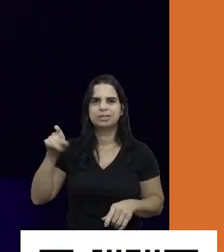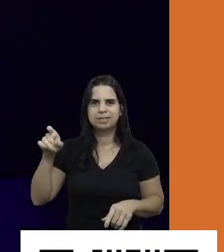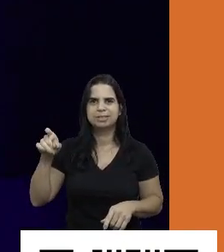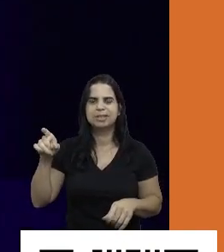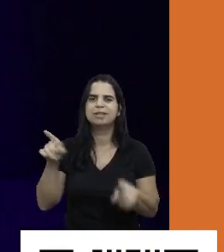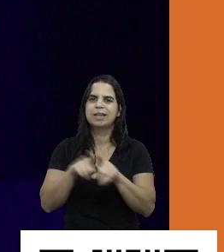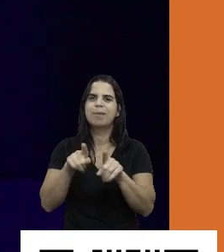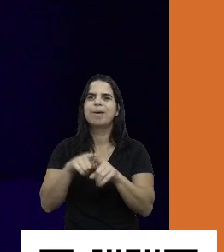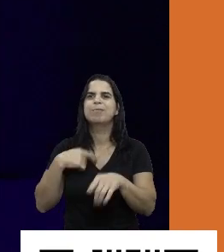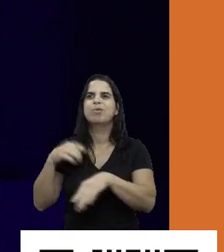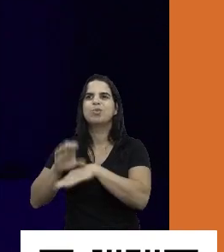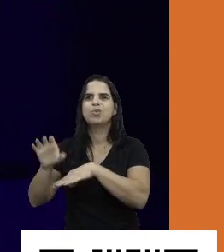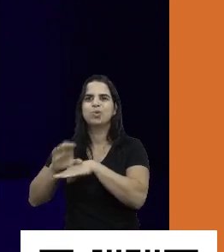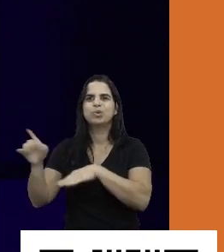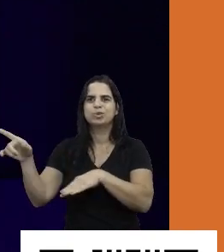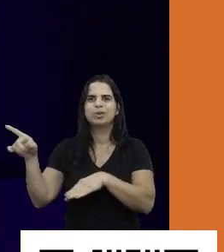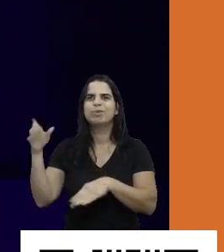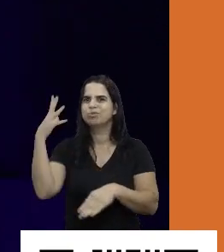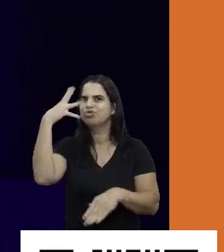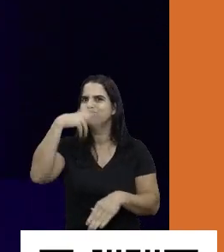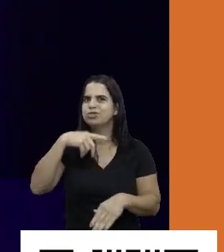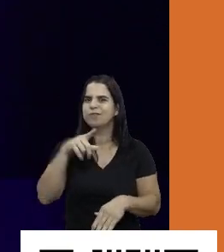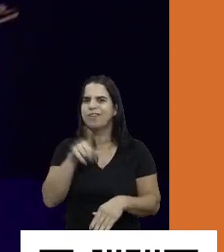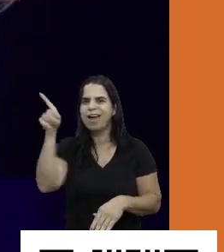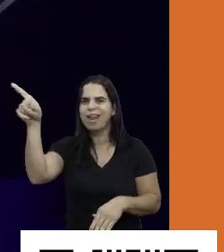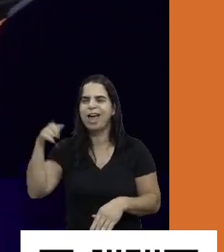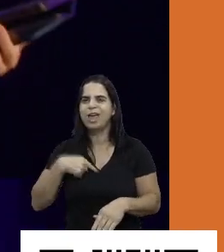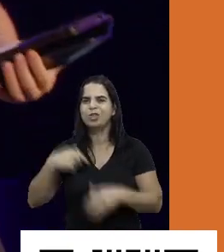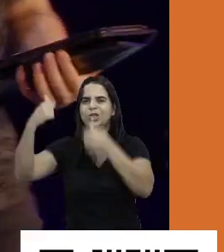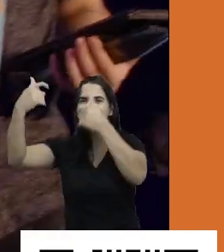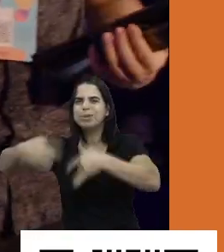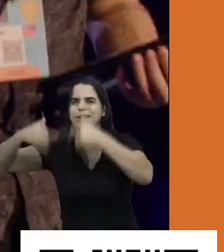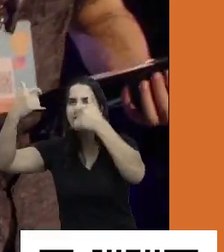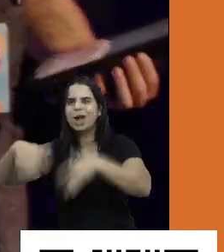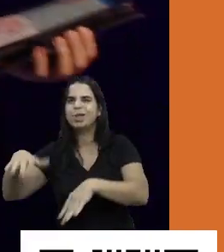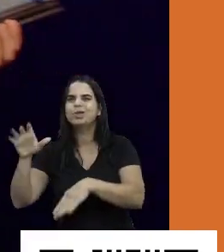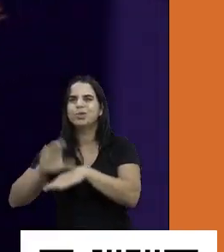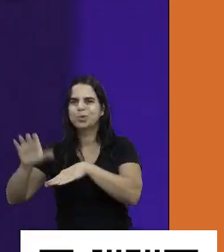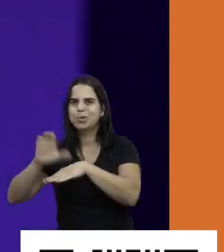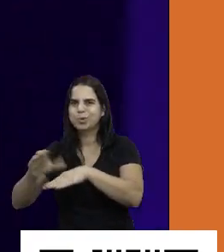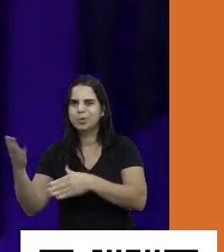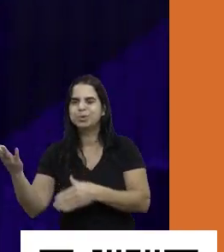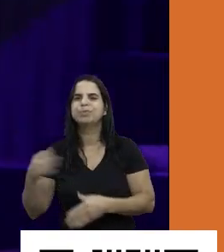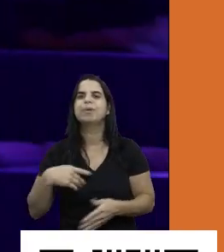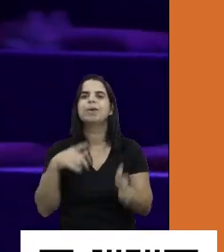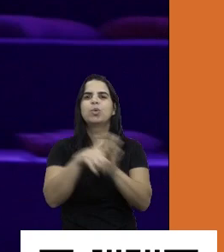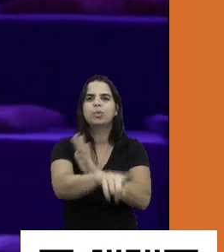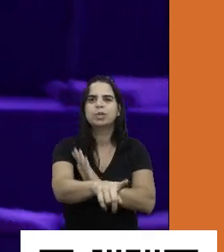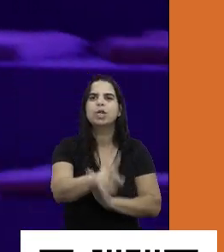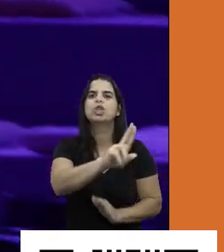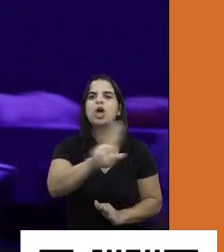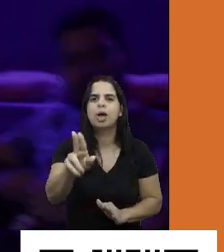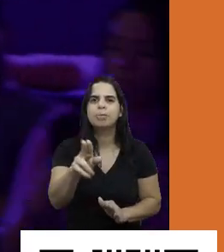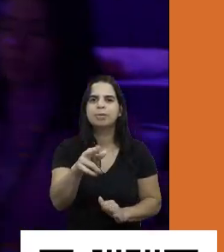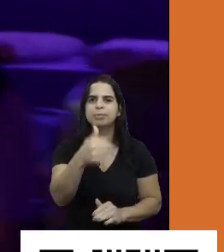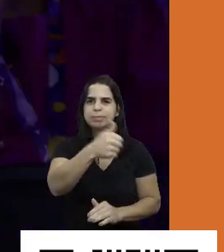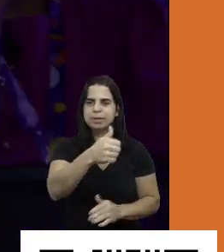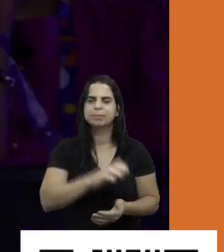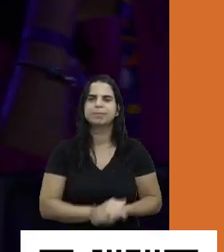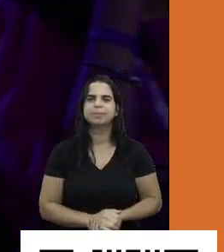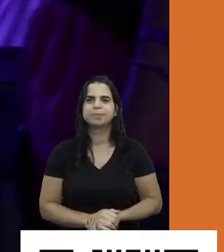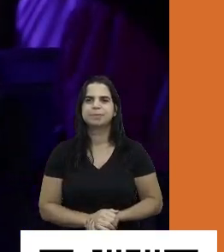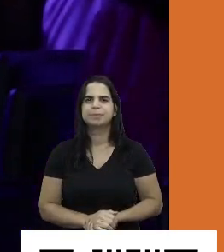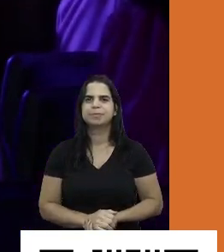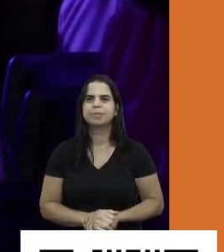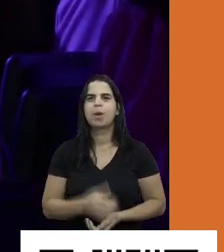falando depois vai dar uma olhada eu tô ali falando do curso enfim sua pergunta querido Fala seu nome sua pergunta